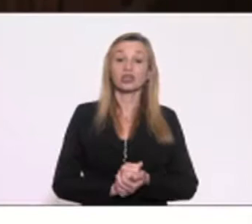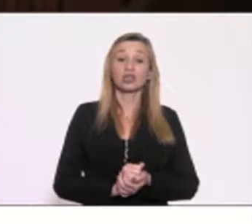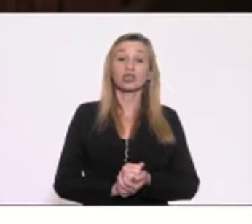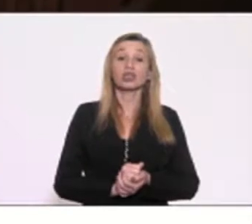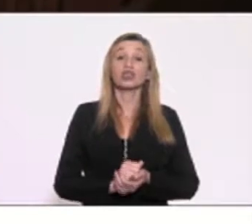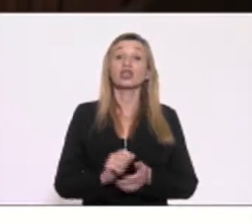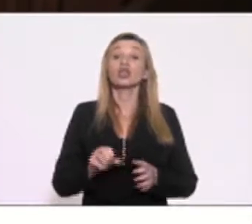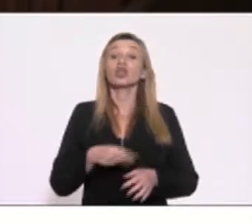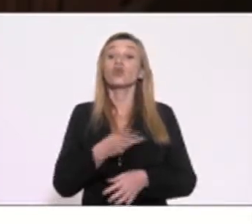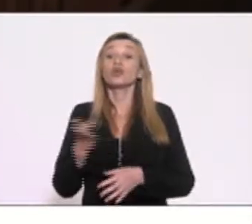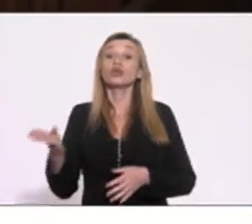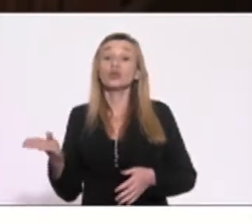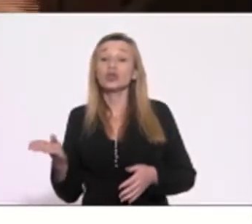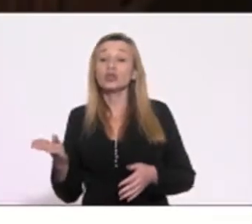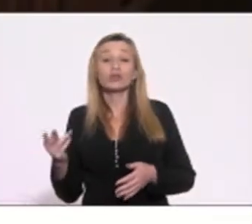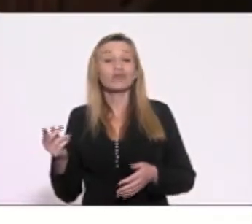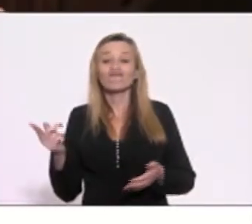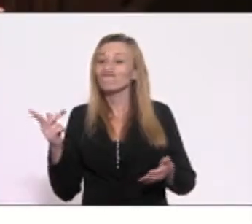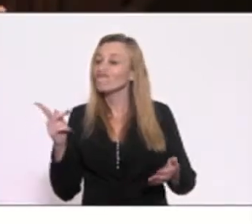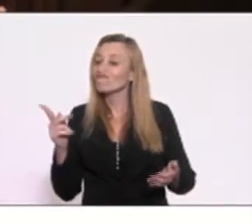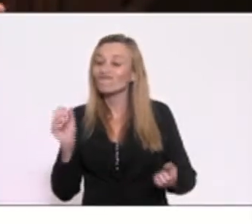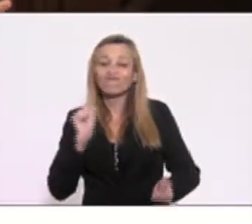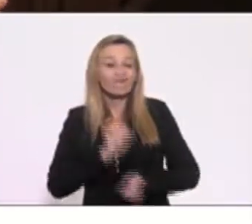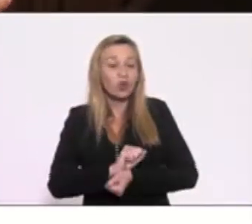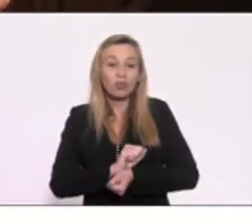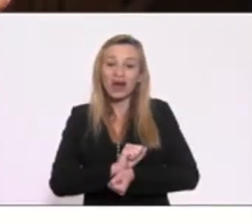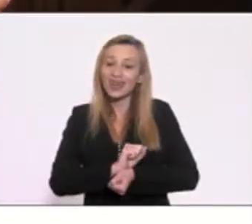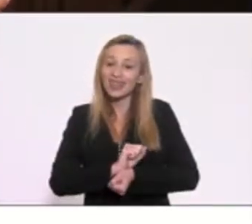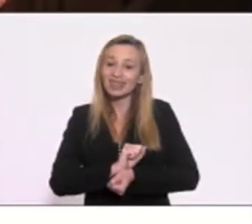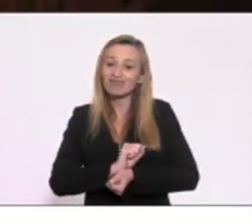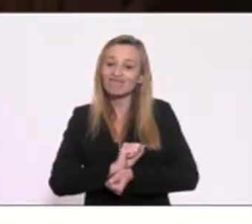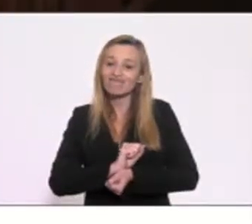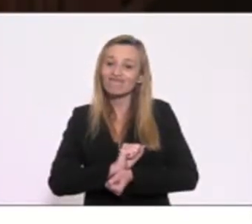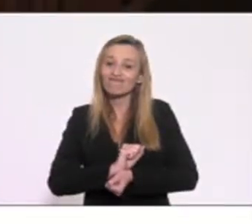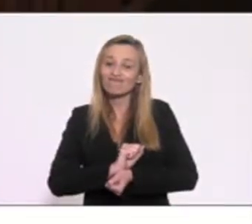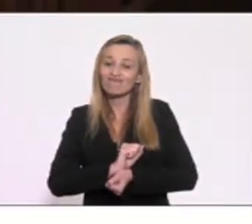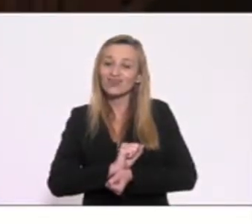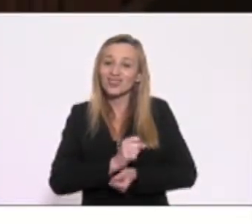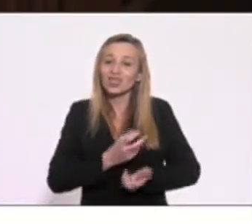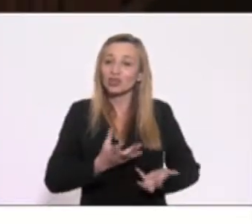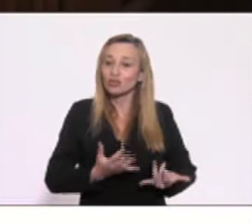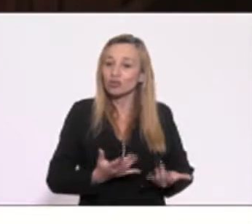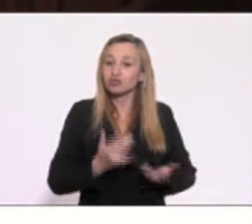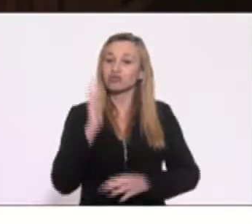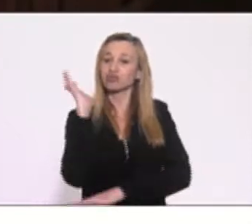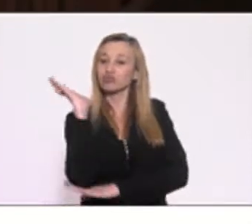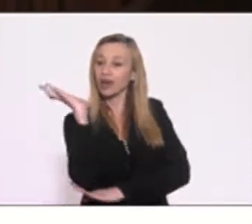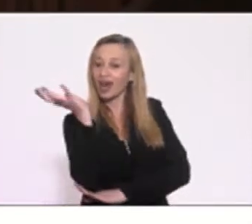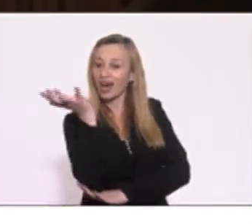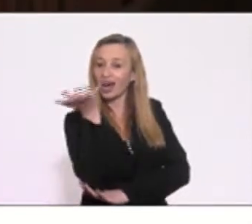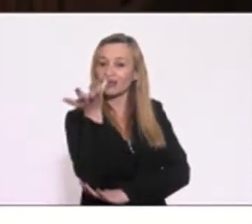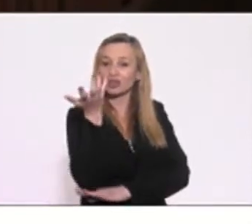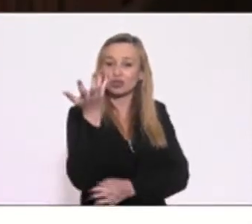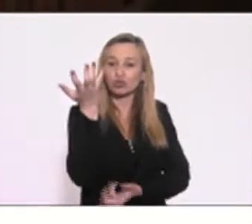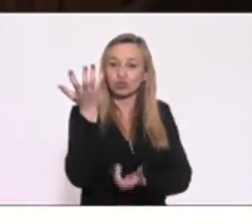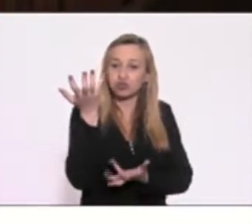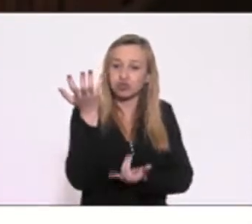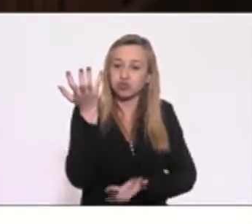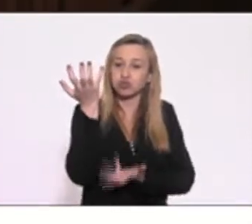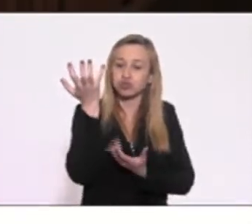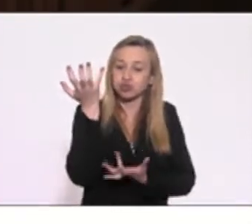desmatamento não para de crescer. Então, a necessidade de